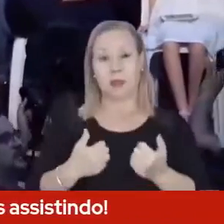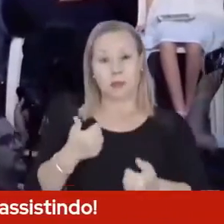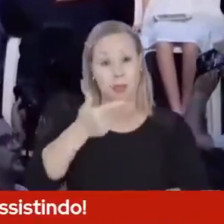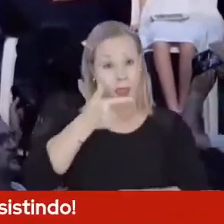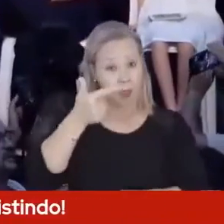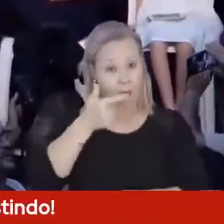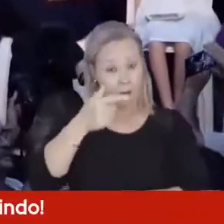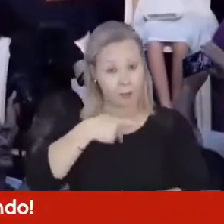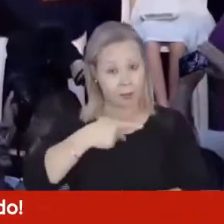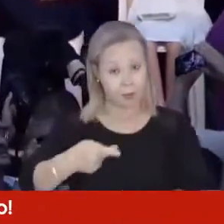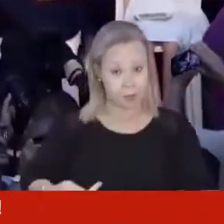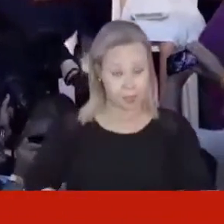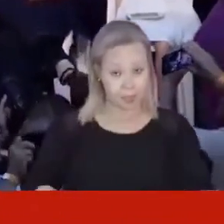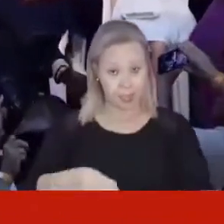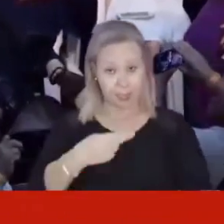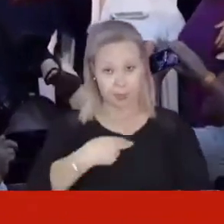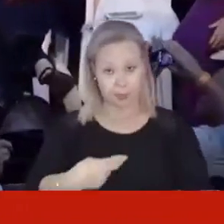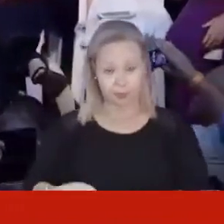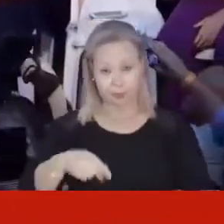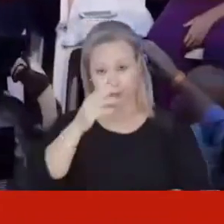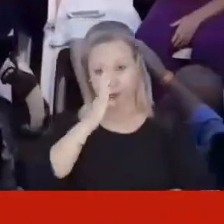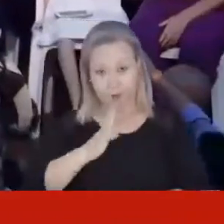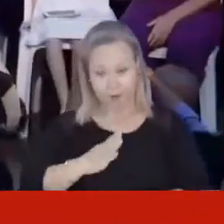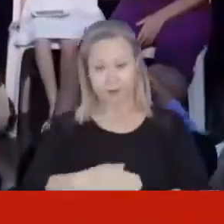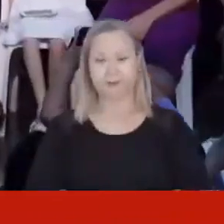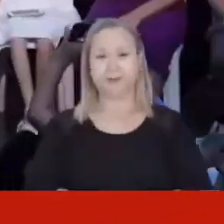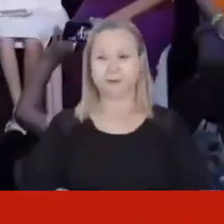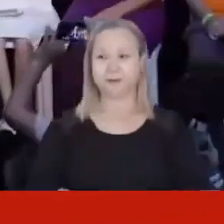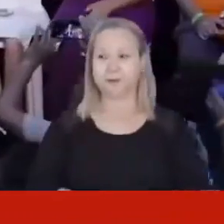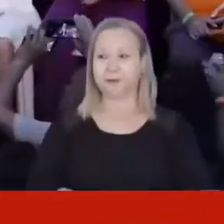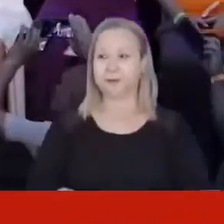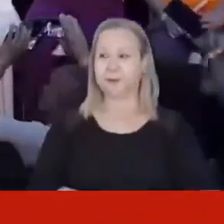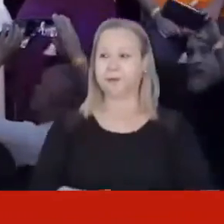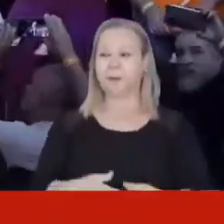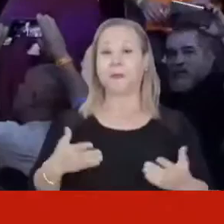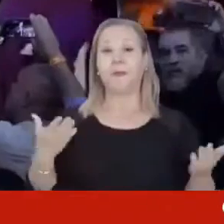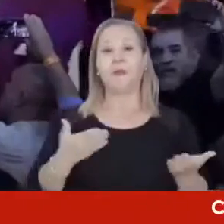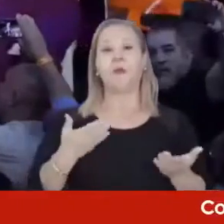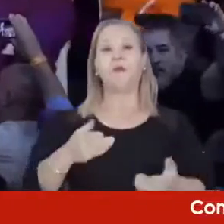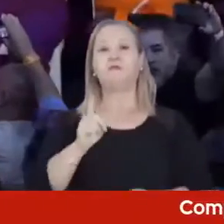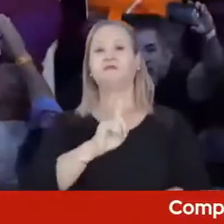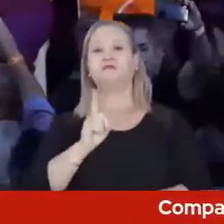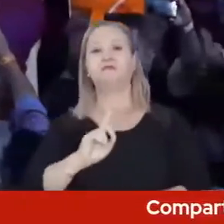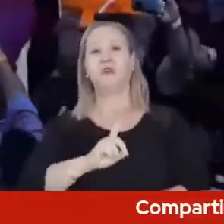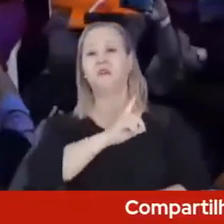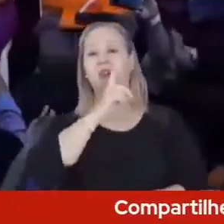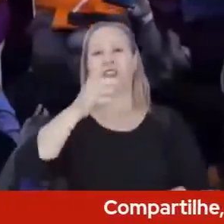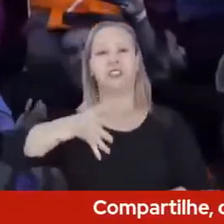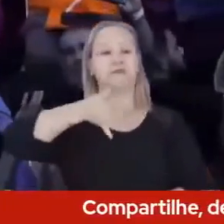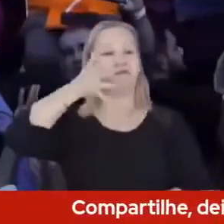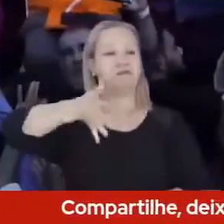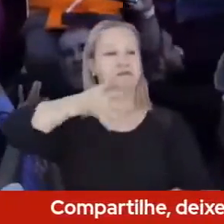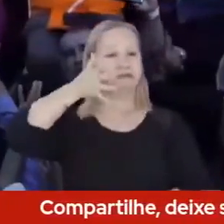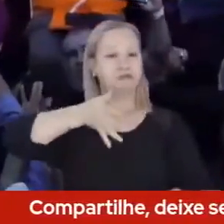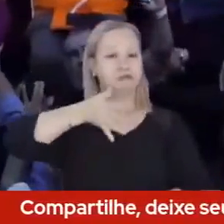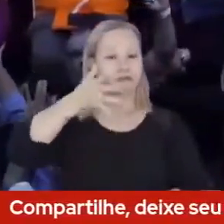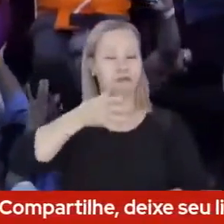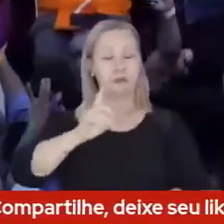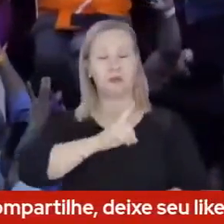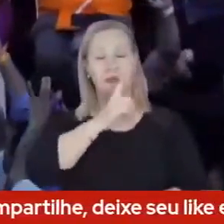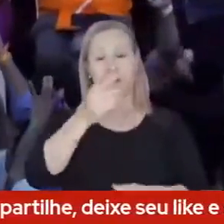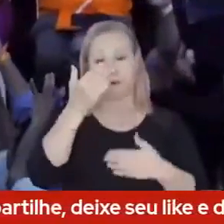vice-presidente da República. Hoje não é dia de discurso, é dia de agradecimento.